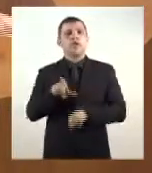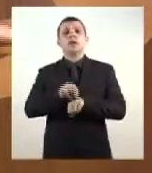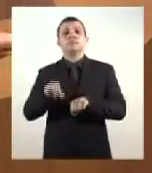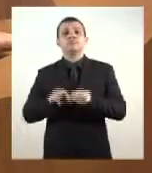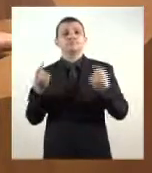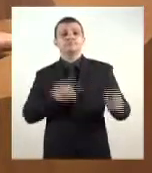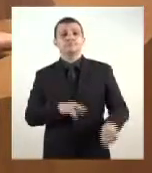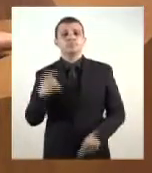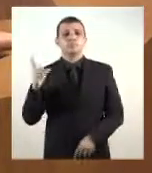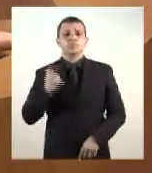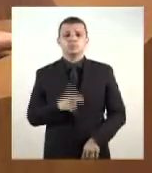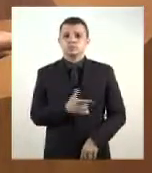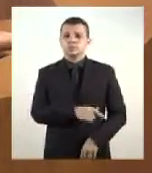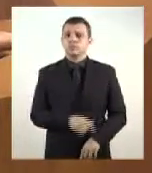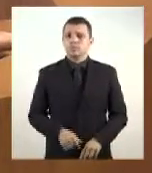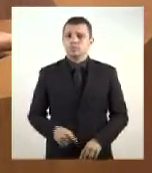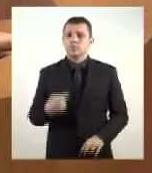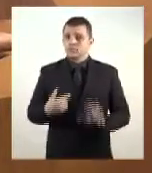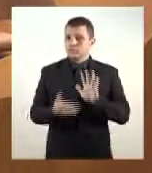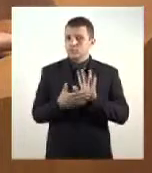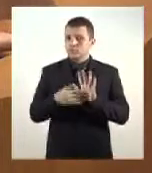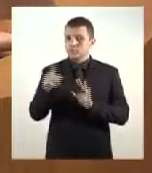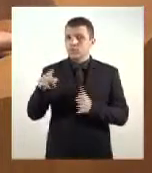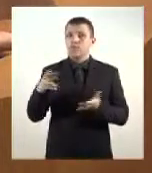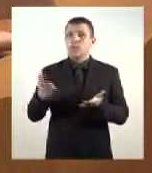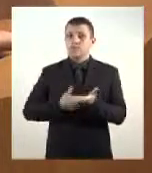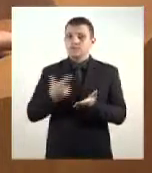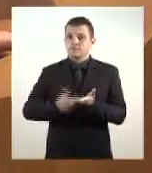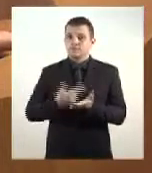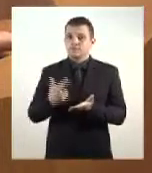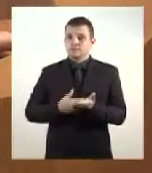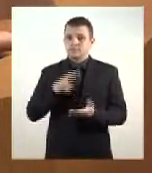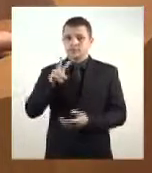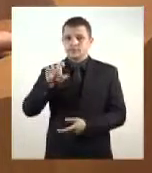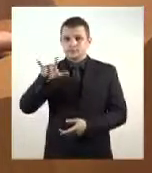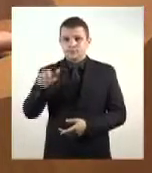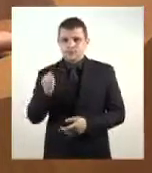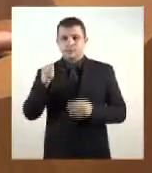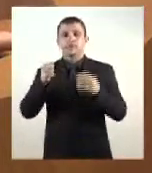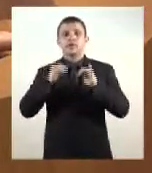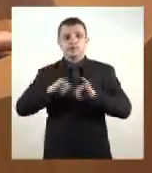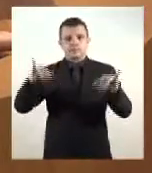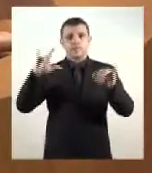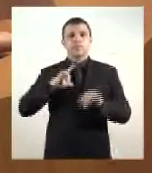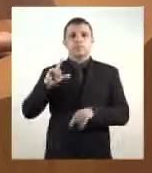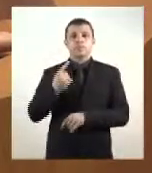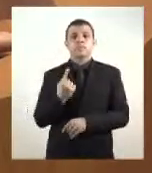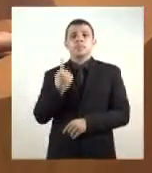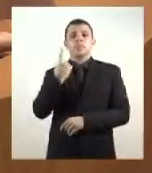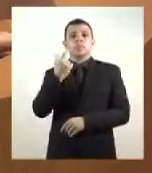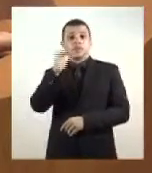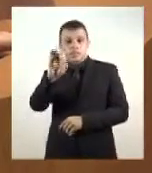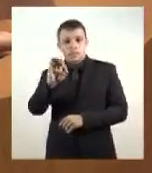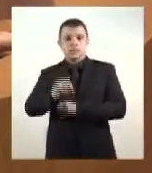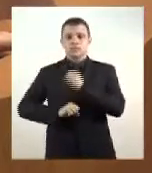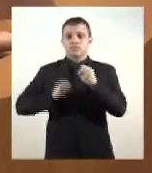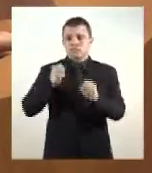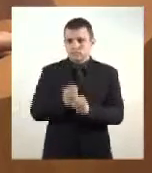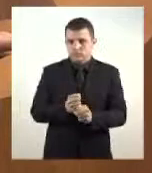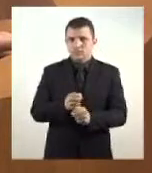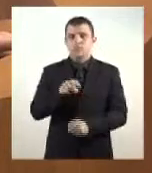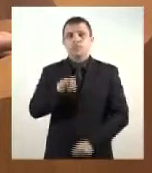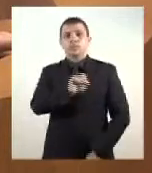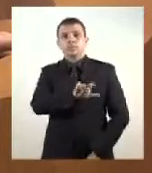levados e trazidos pela revista Veja, que diz o seguinte: em uma década, ou seja, nos últimos 10 anos, São